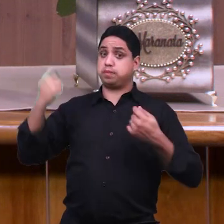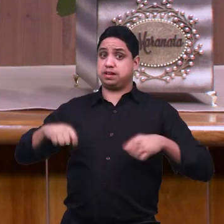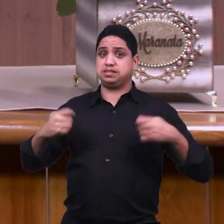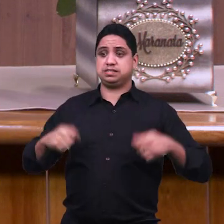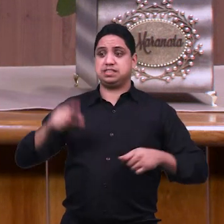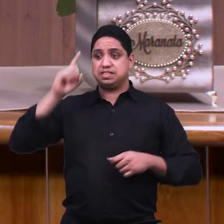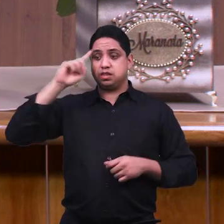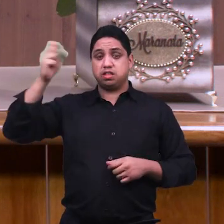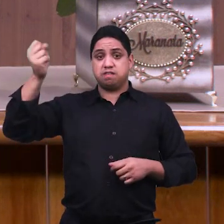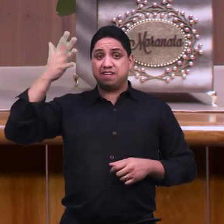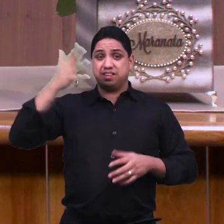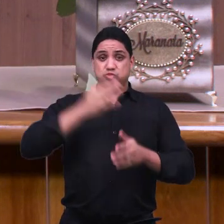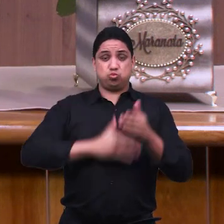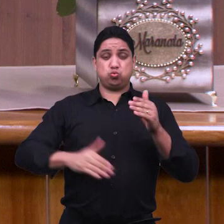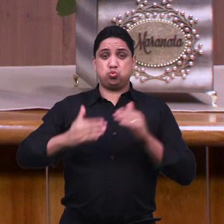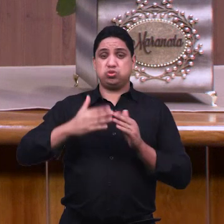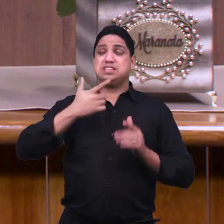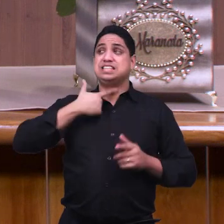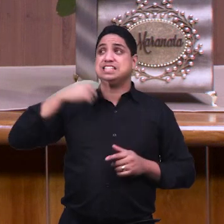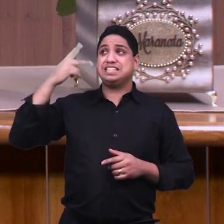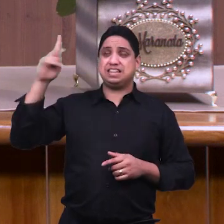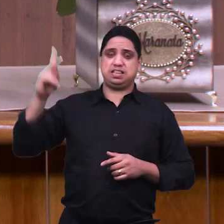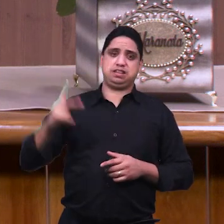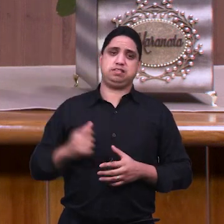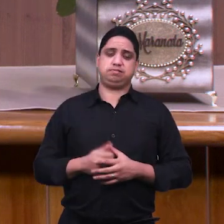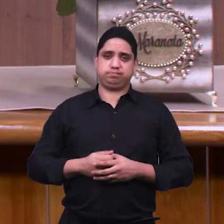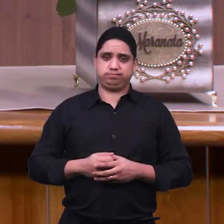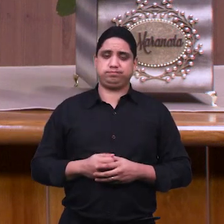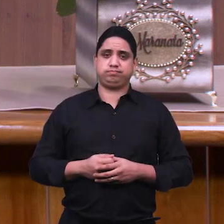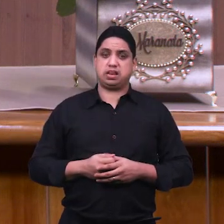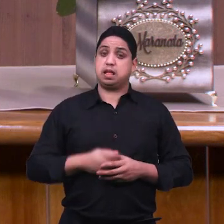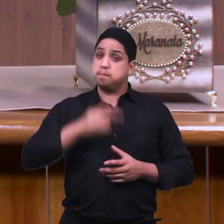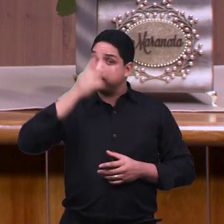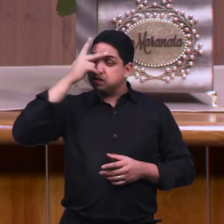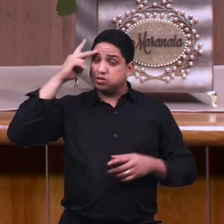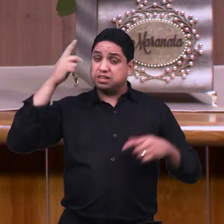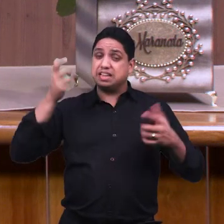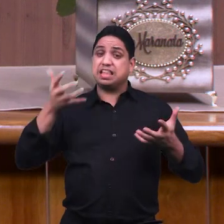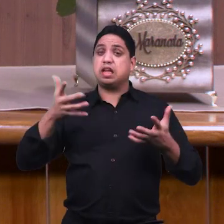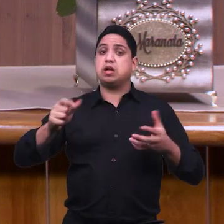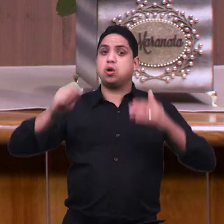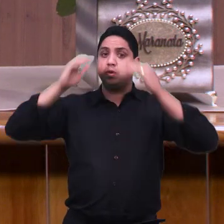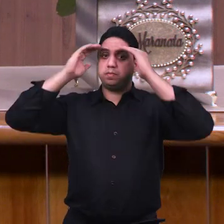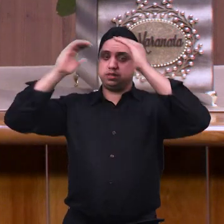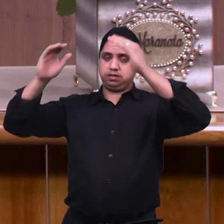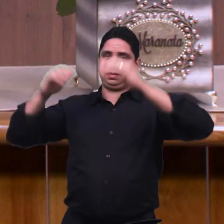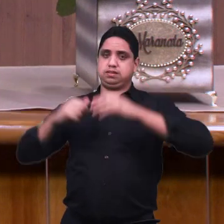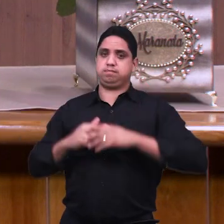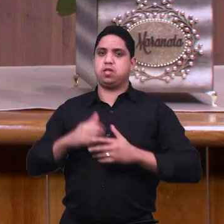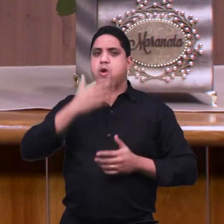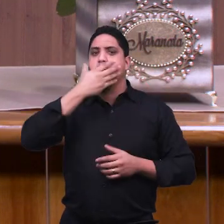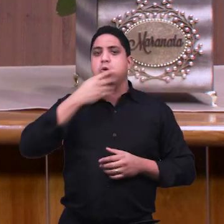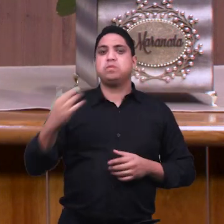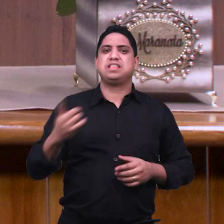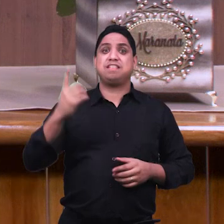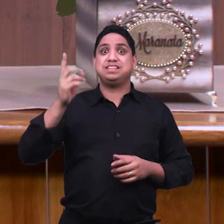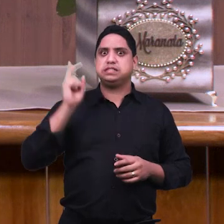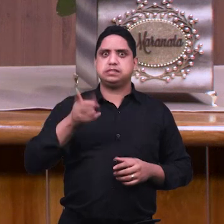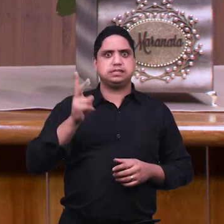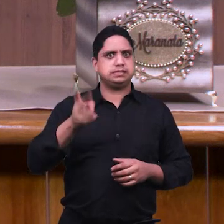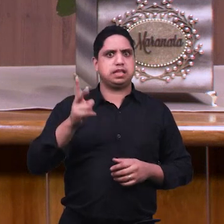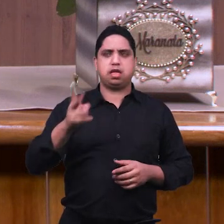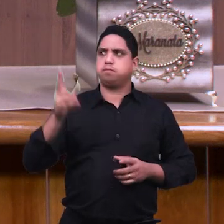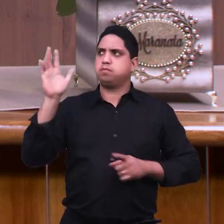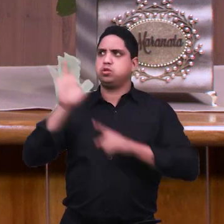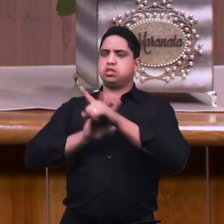que o Senhor revela o que Ele quer, é quem quer obedecer ao Senhor. Davi sempre consultava o Senhor. Foi um homem que